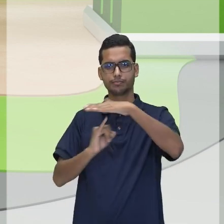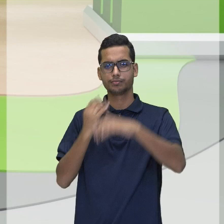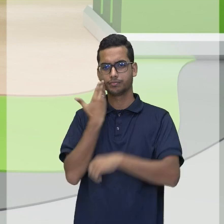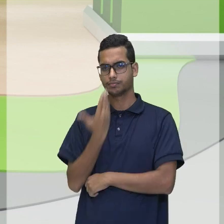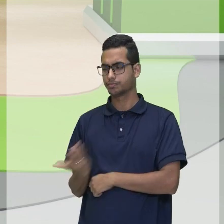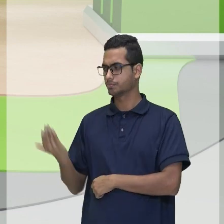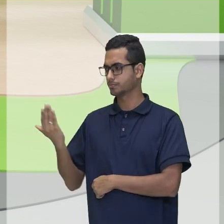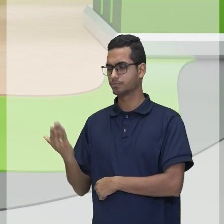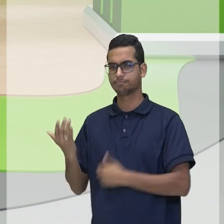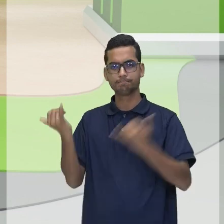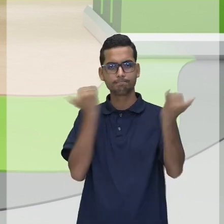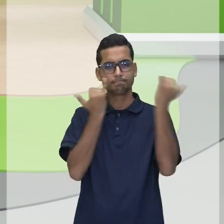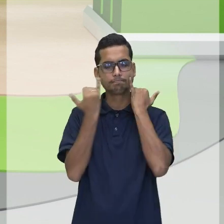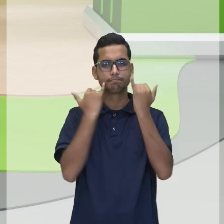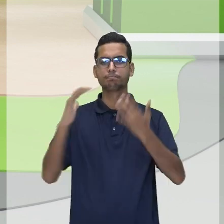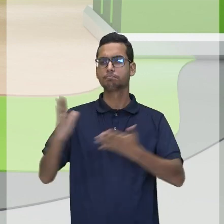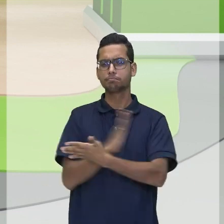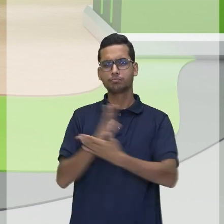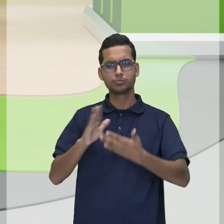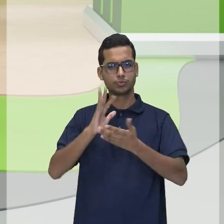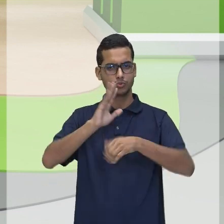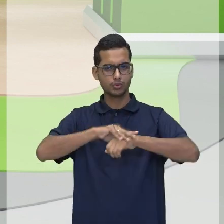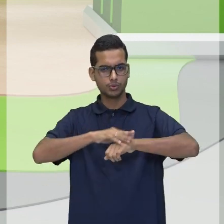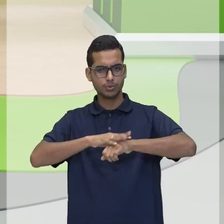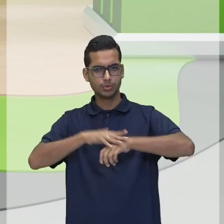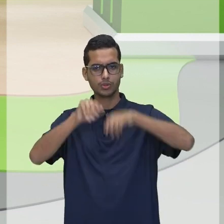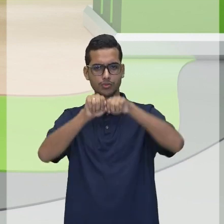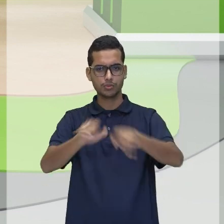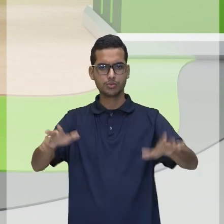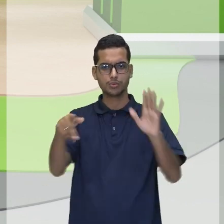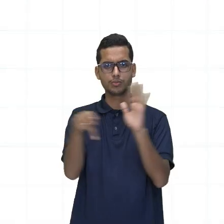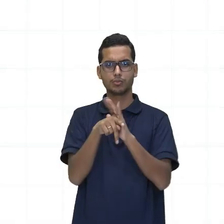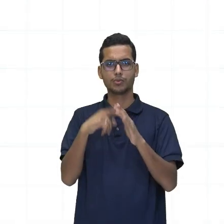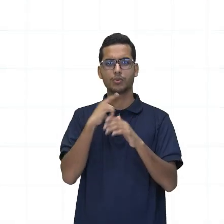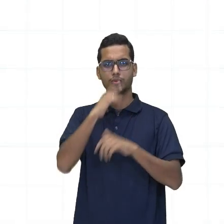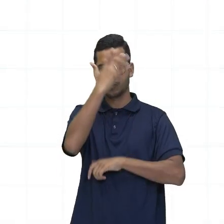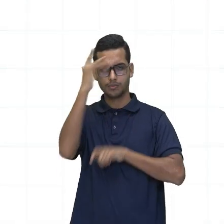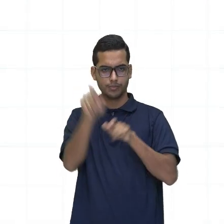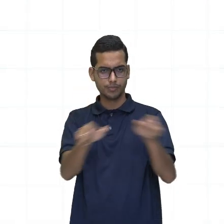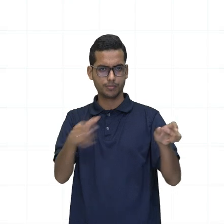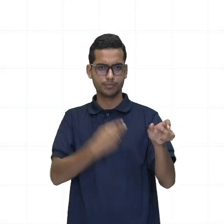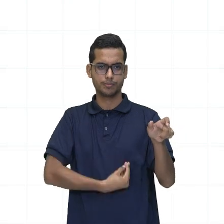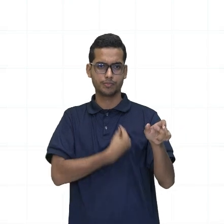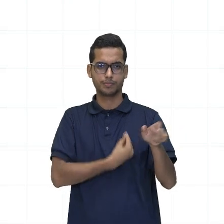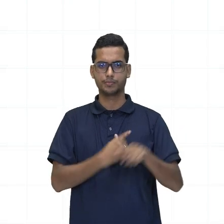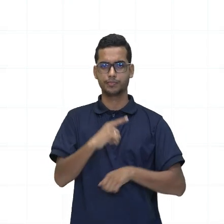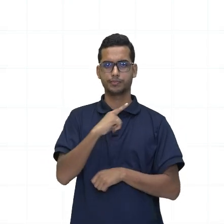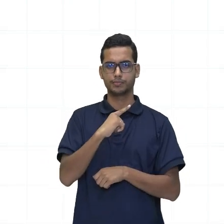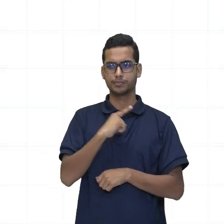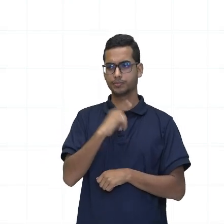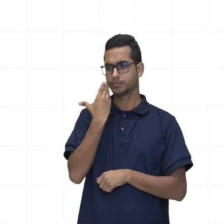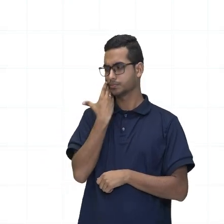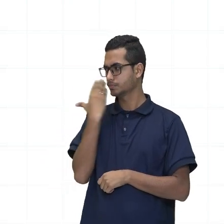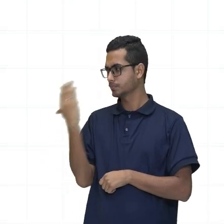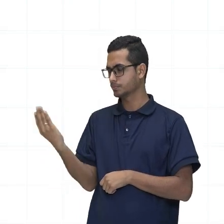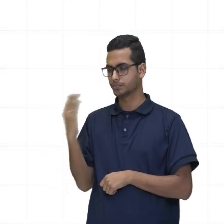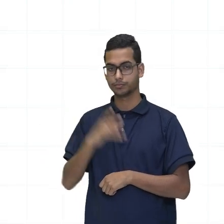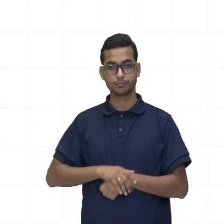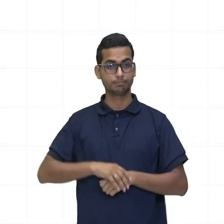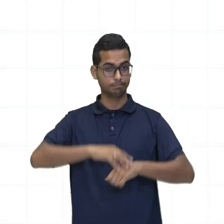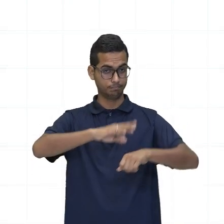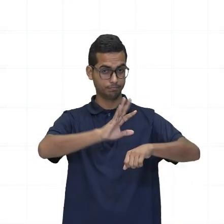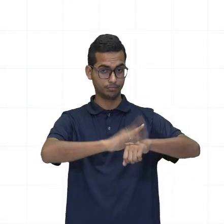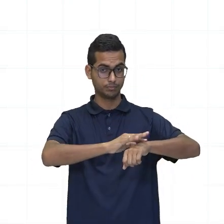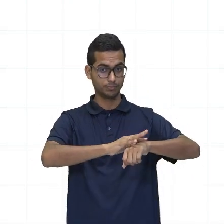observar aí algumas doenças que são transmitidas por vetores. Essas doenças são transmitidas aí